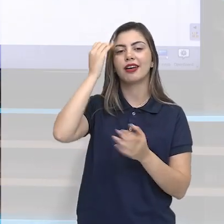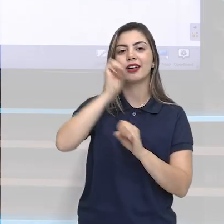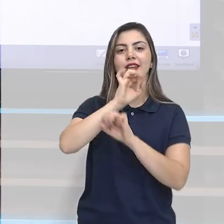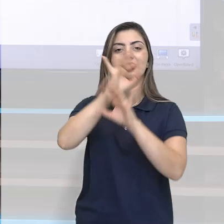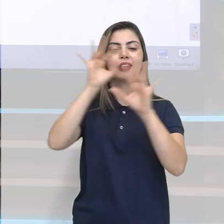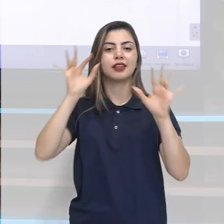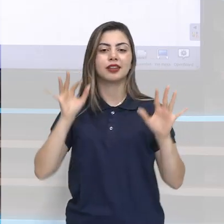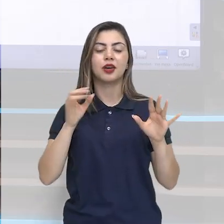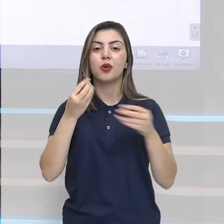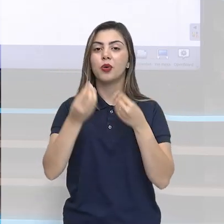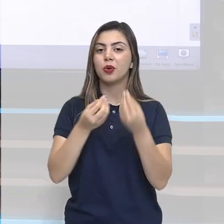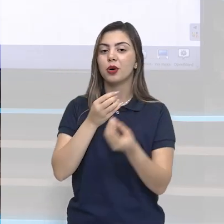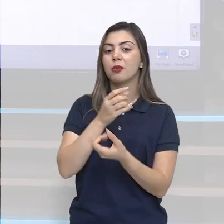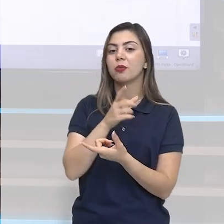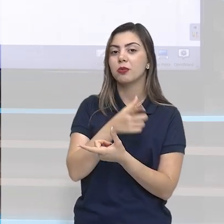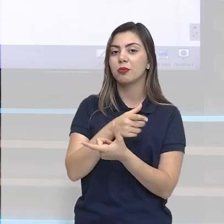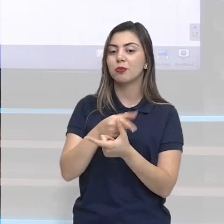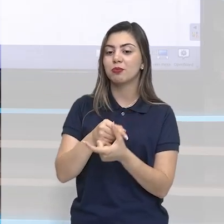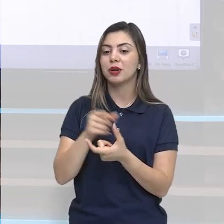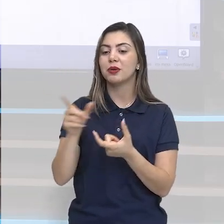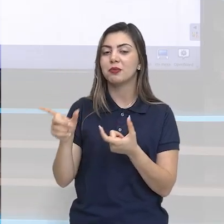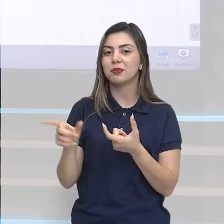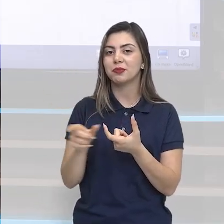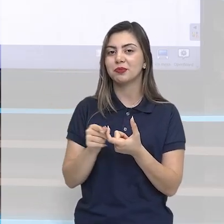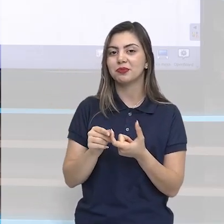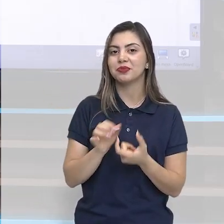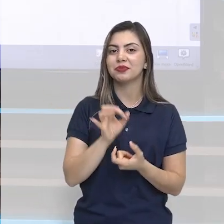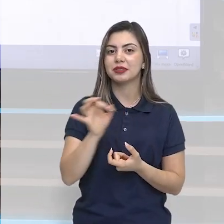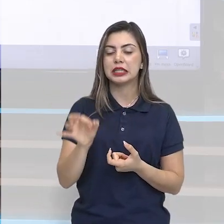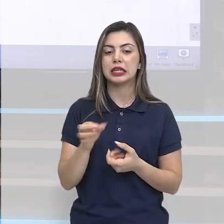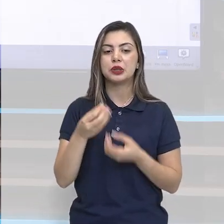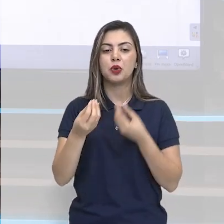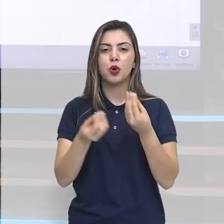a questão dos afixos, os prefixos e